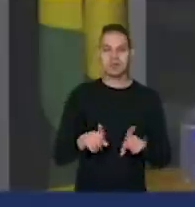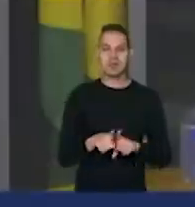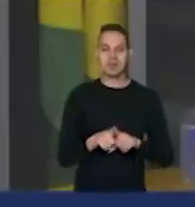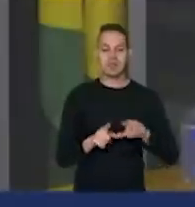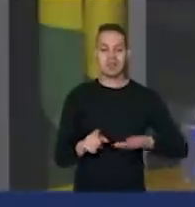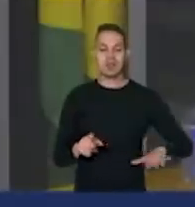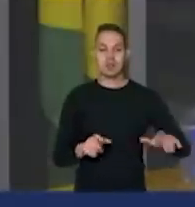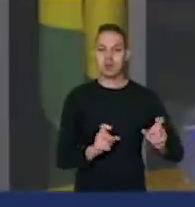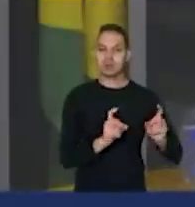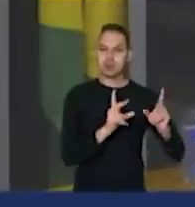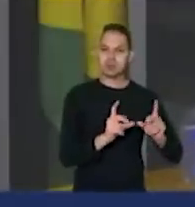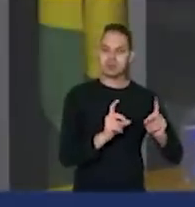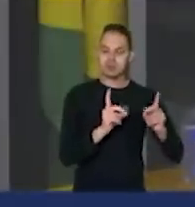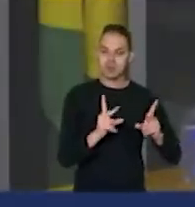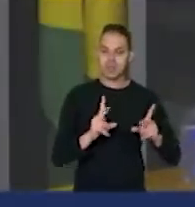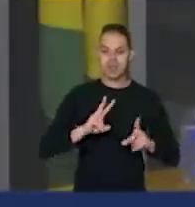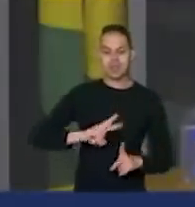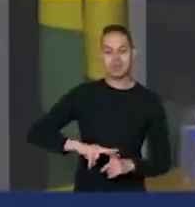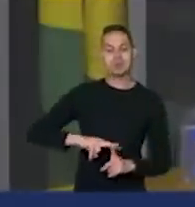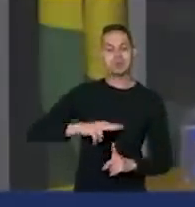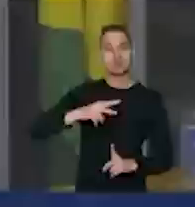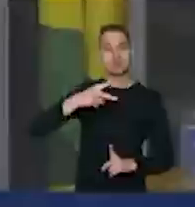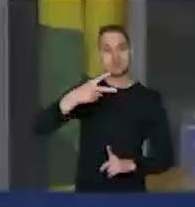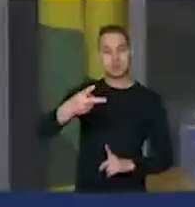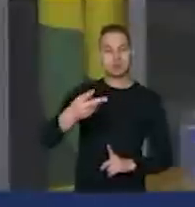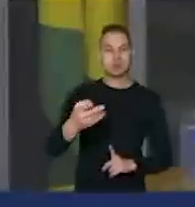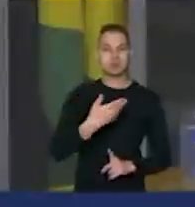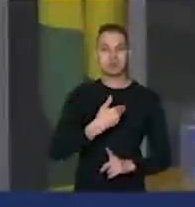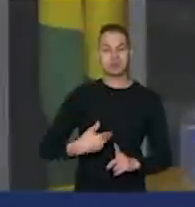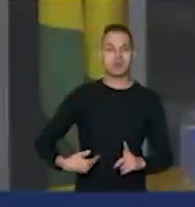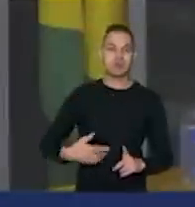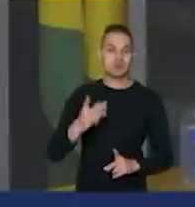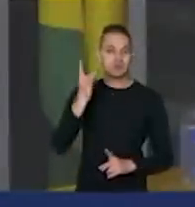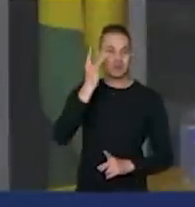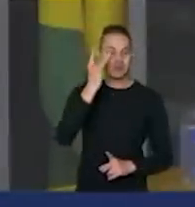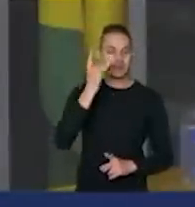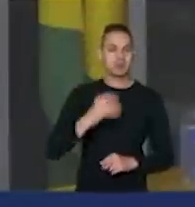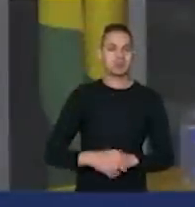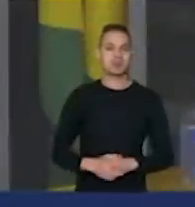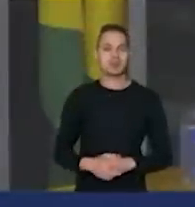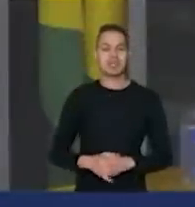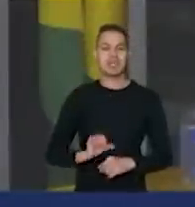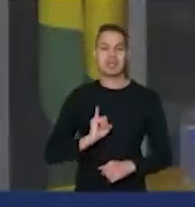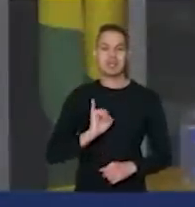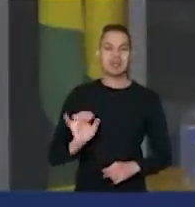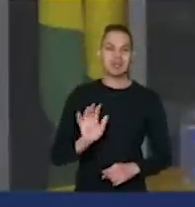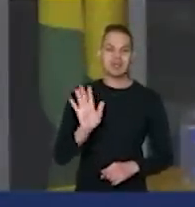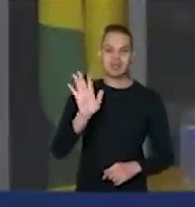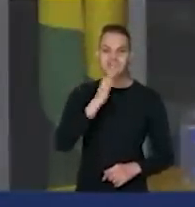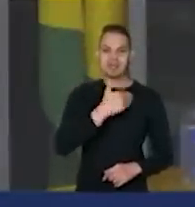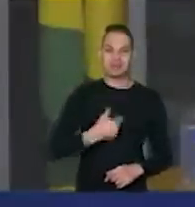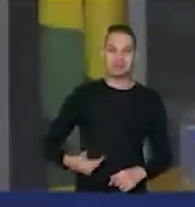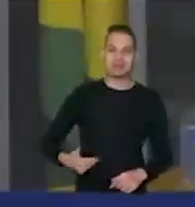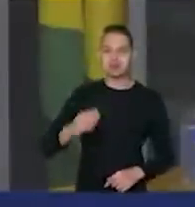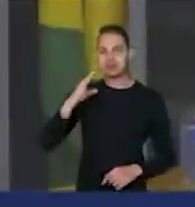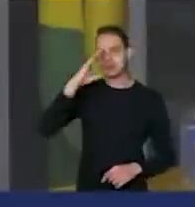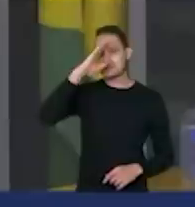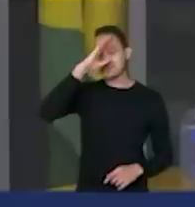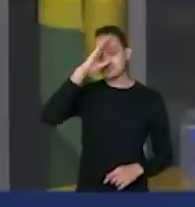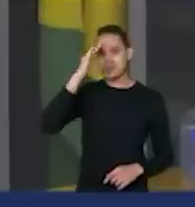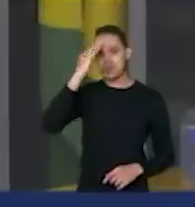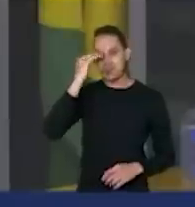é o dobro daquela do governo Dilma. A inflação que o governo Bolsonaro projeta